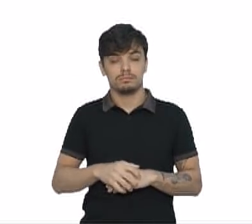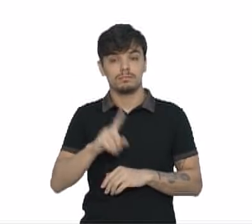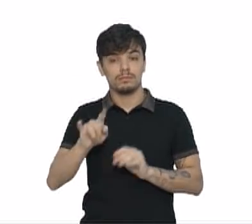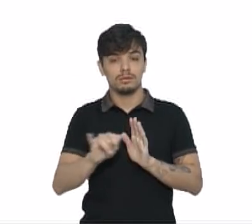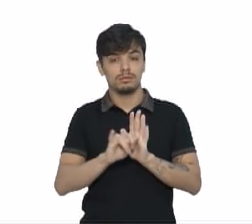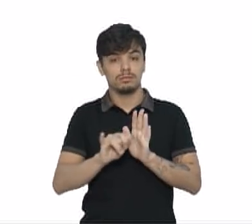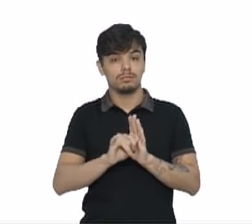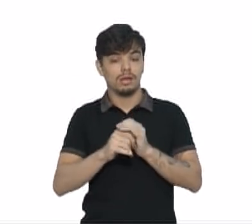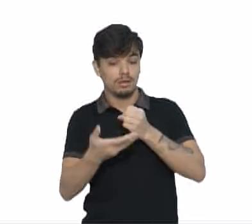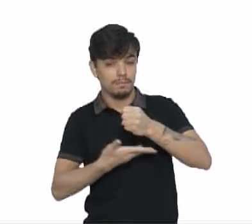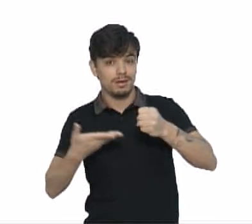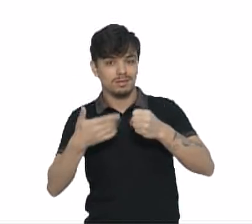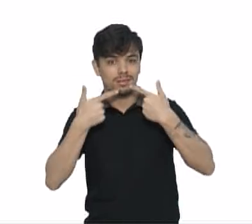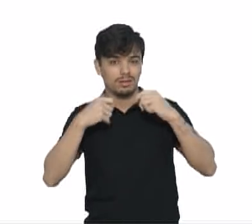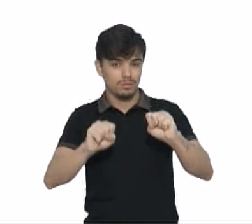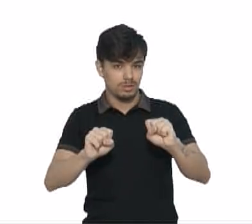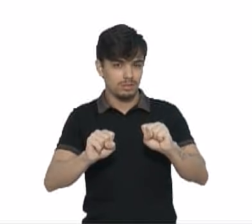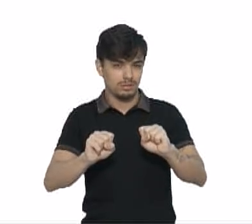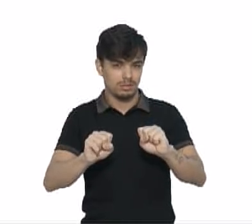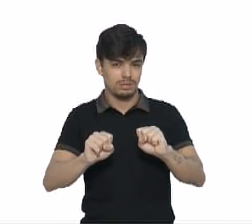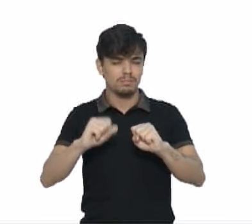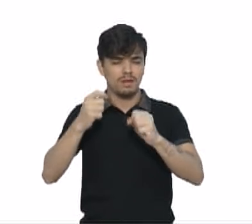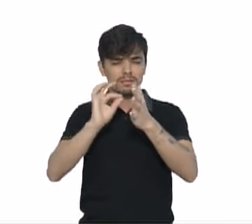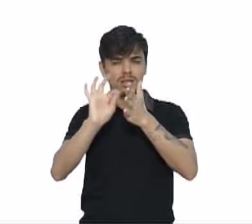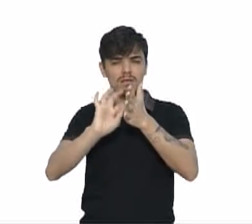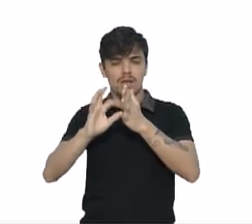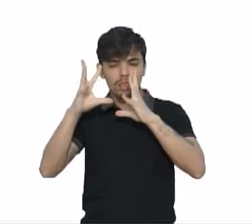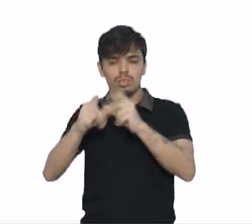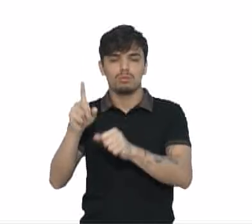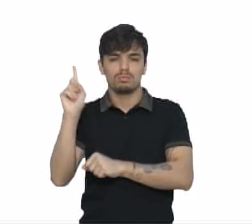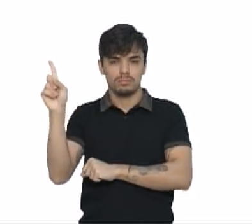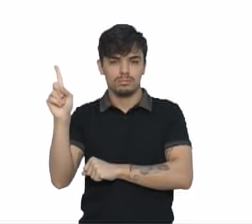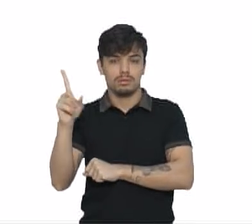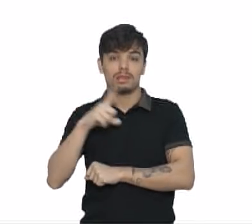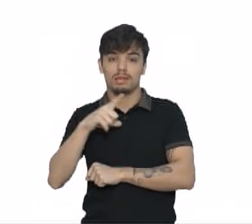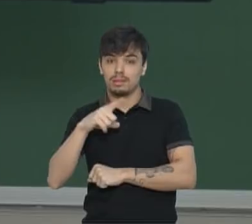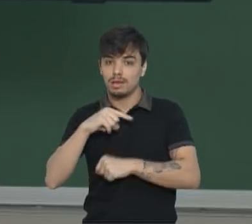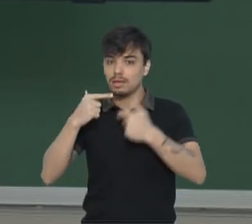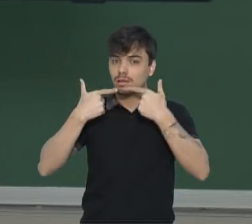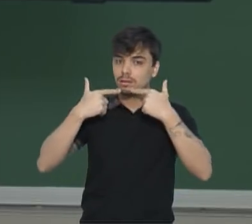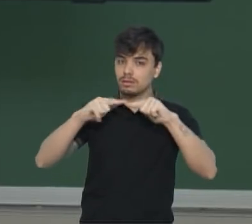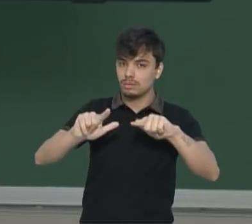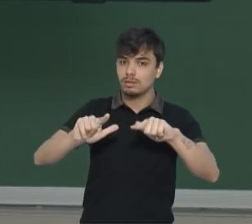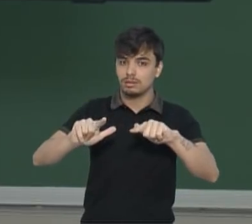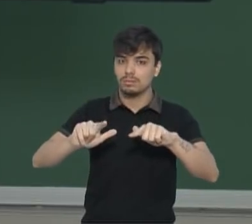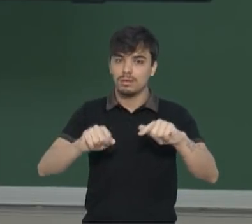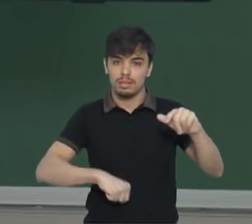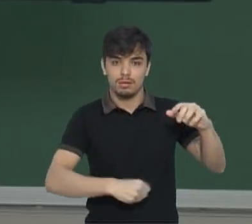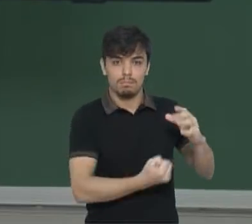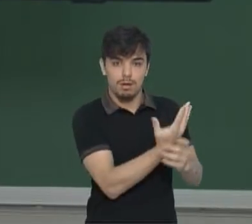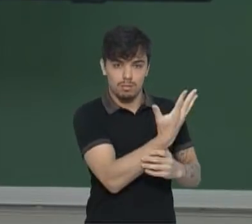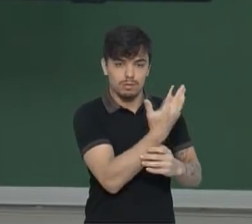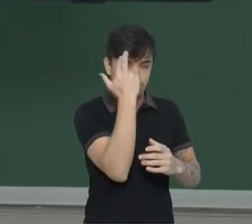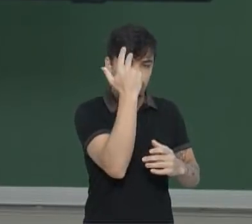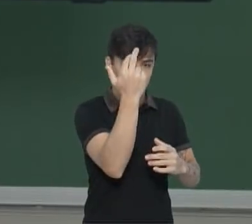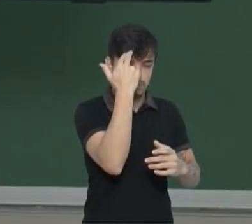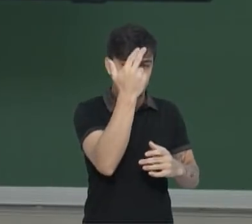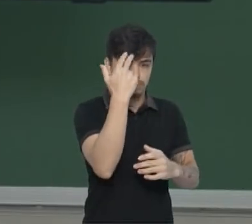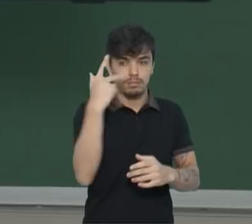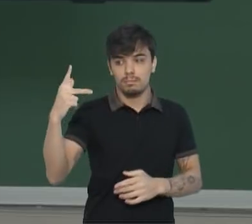base linguística, né? Você não precisava escrever tudo isso aqui, né? Mas você tem que falar que eles têm uma língua que deriva de uma origem comum, né? Que é chamada